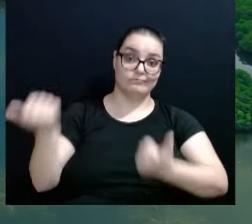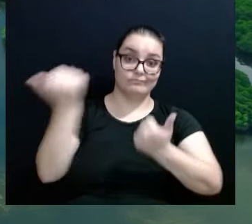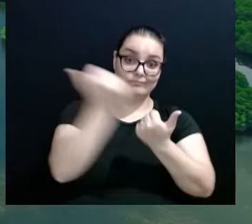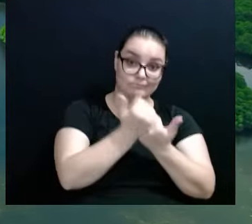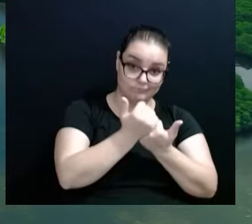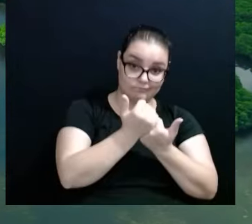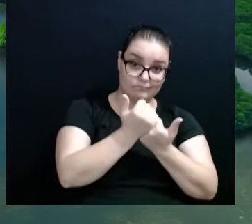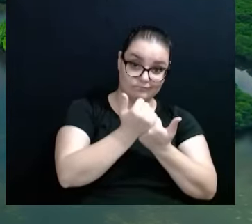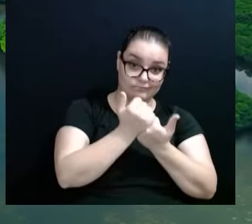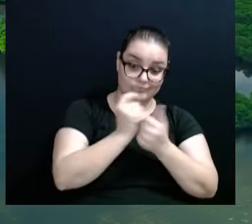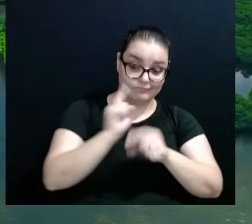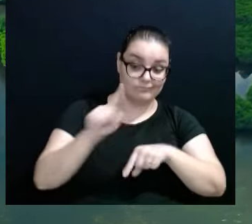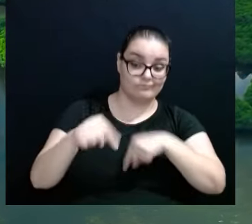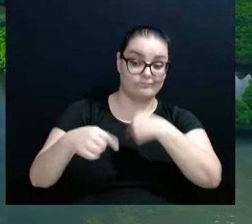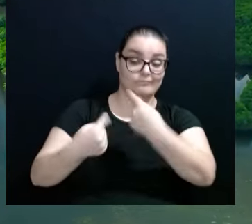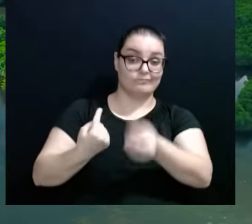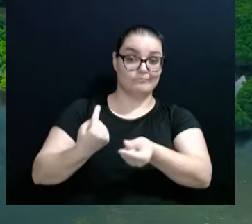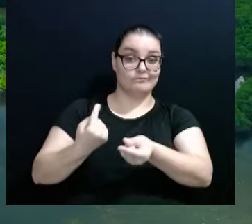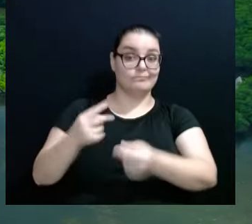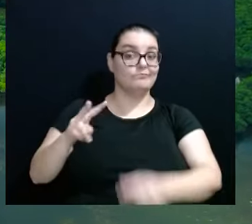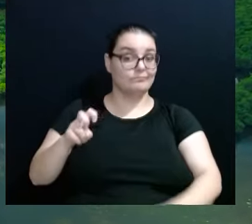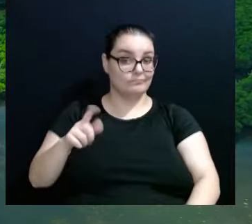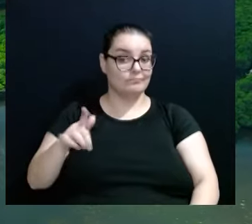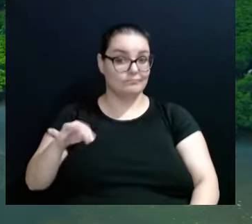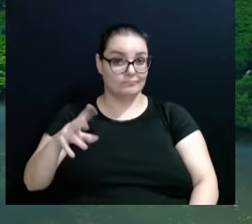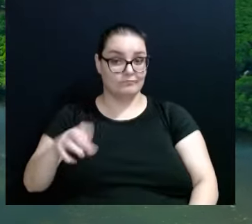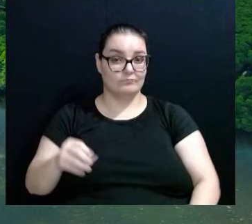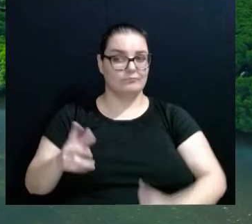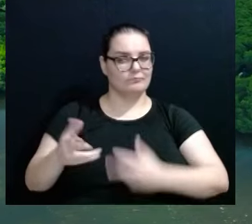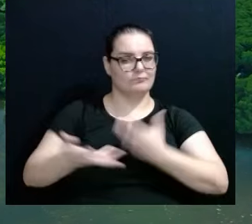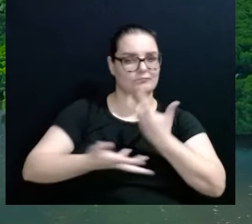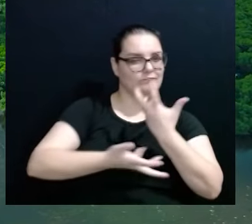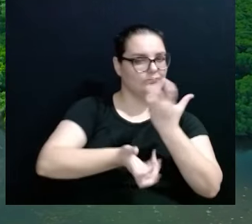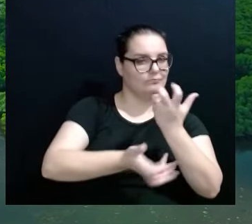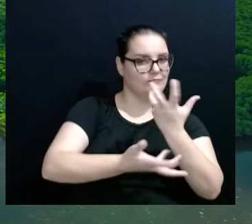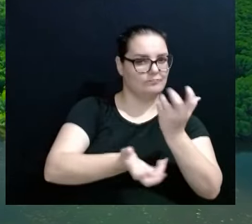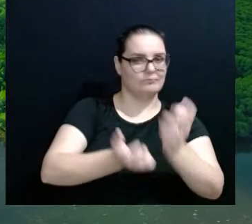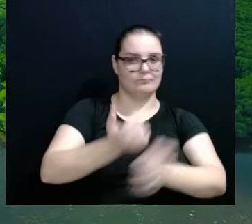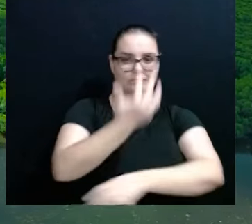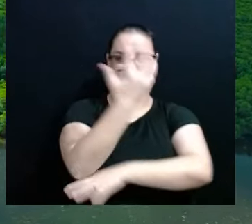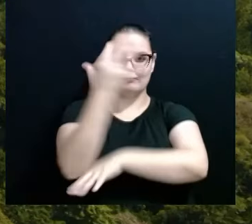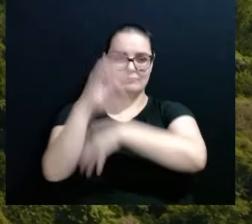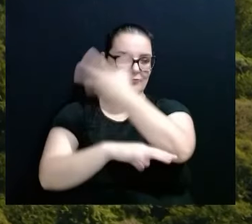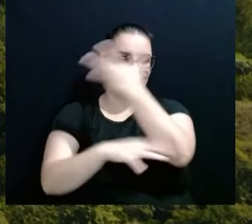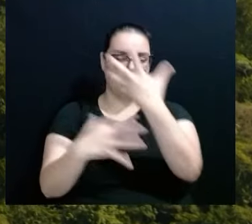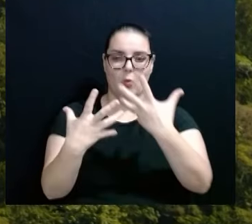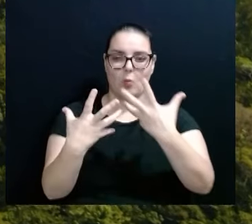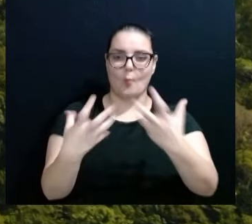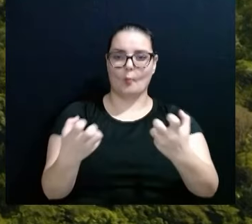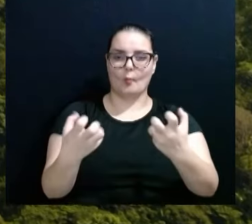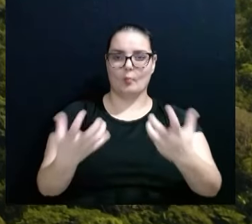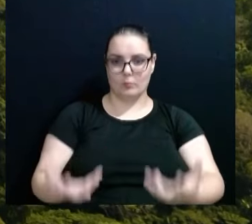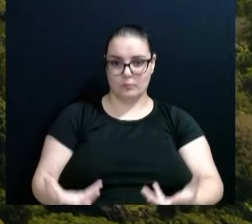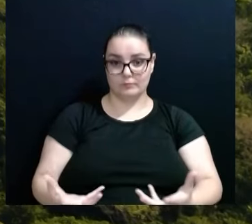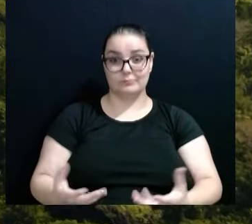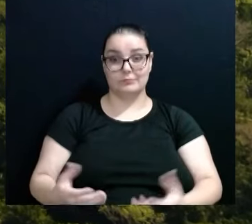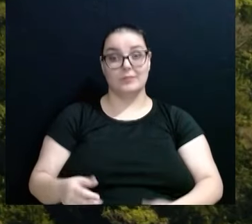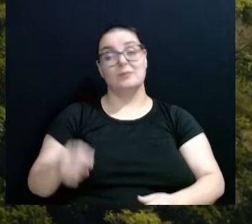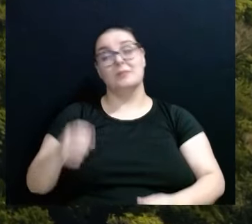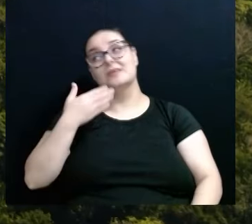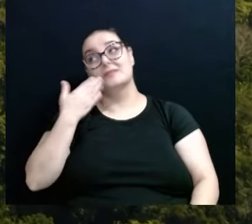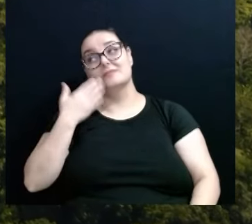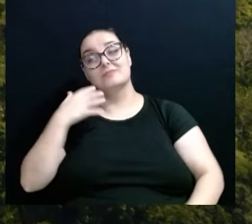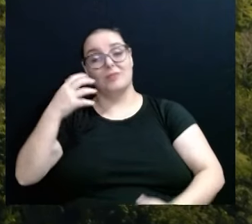teríamos aí a substituição dela por outro tipo de vegetação, algo como um cerrado ou uma floresta mais seca, mais suscetível a